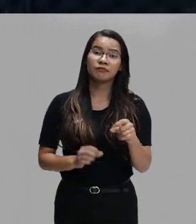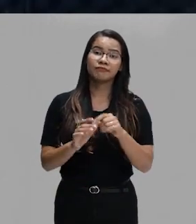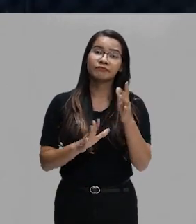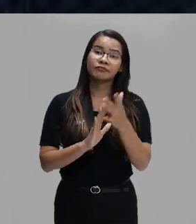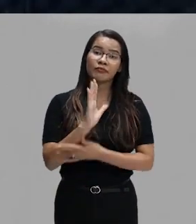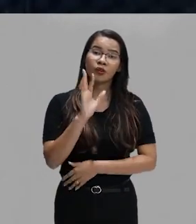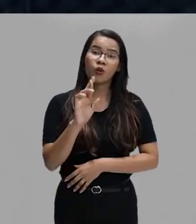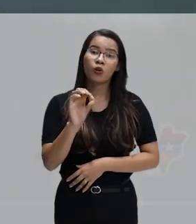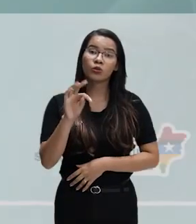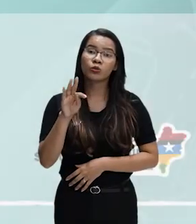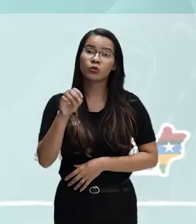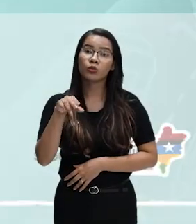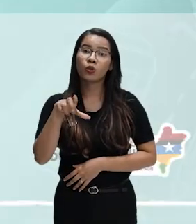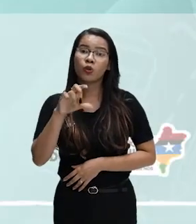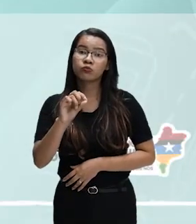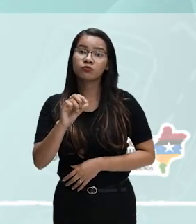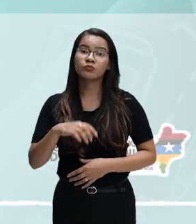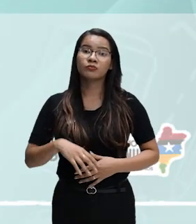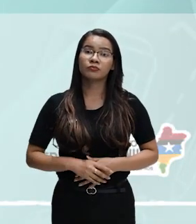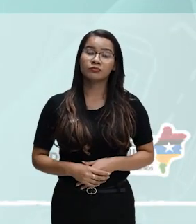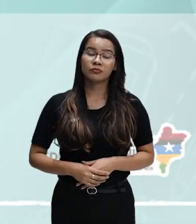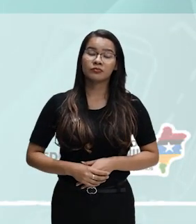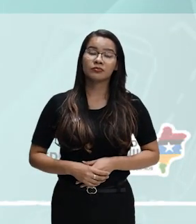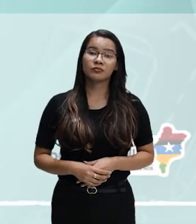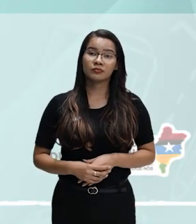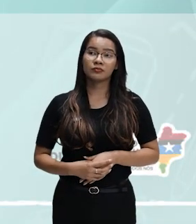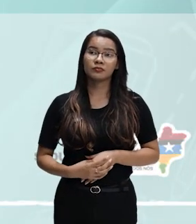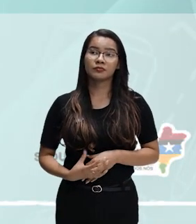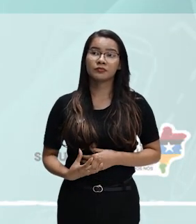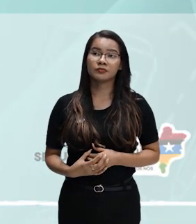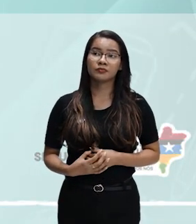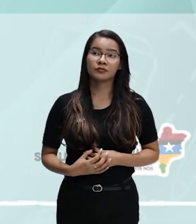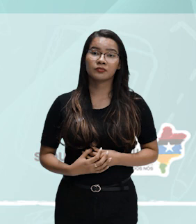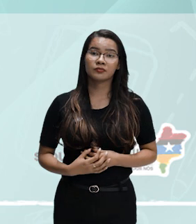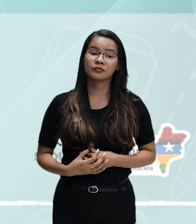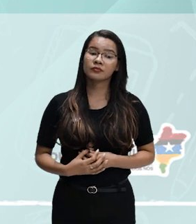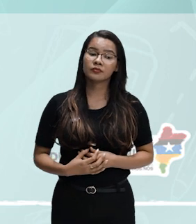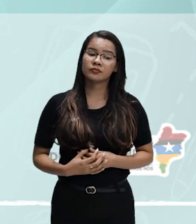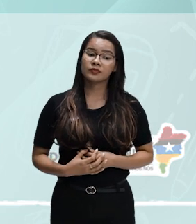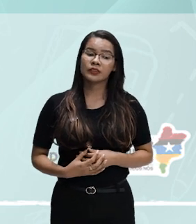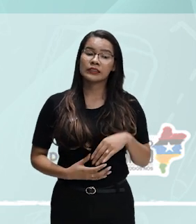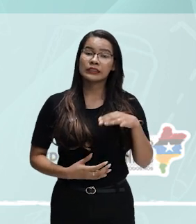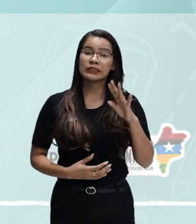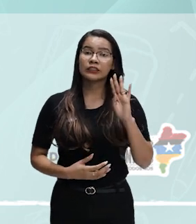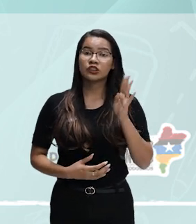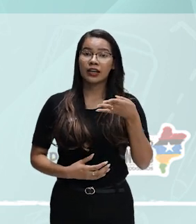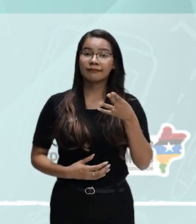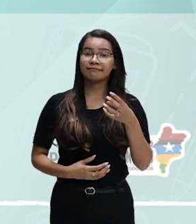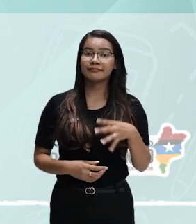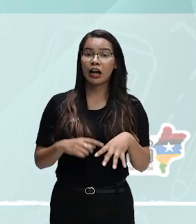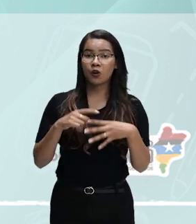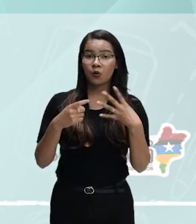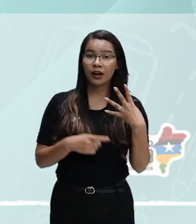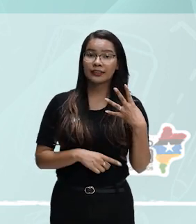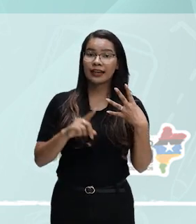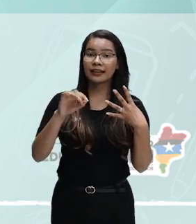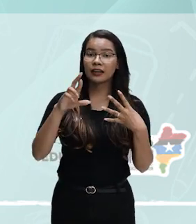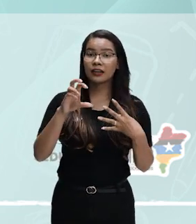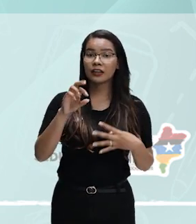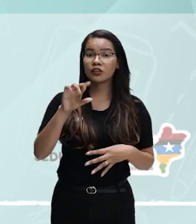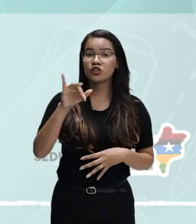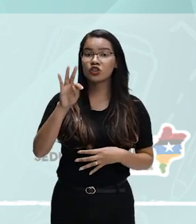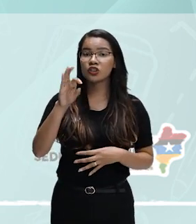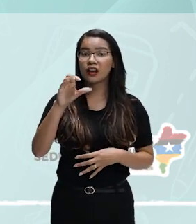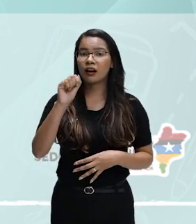chamado rótulo. O que é rótulo? É estereótipo, estereotipação, é estigmatização. E tem a teoria crítica, que é uma teoria